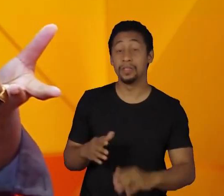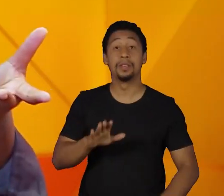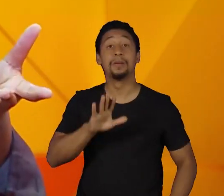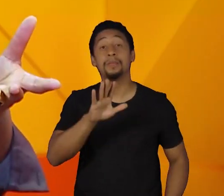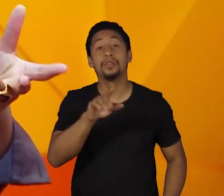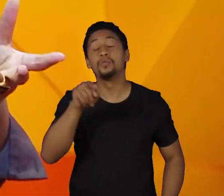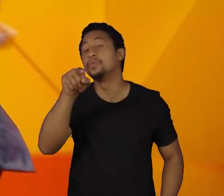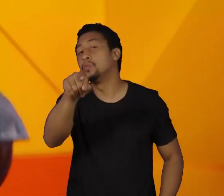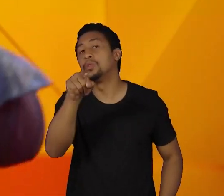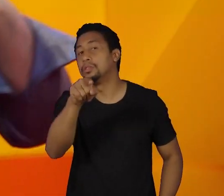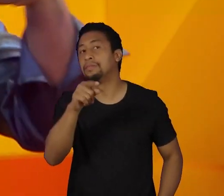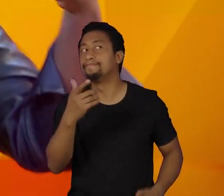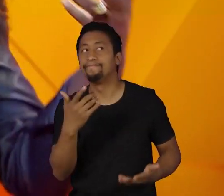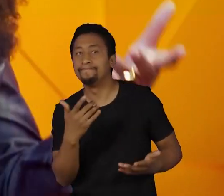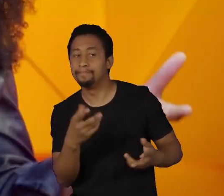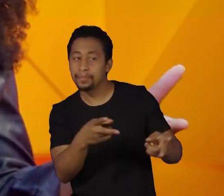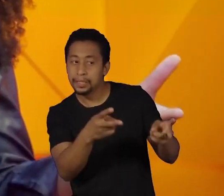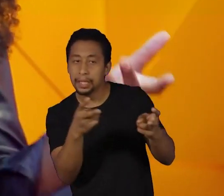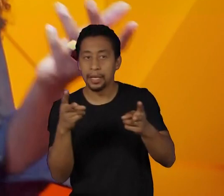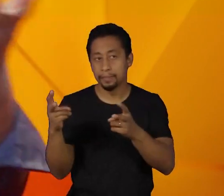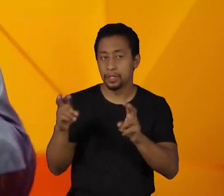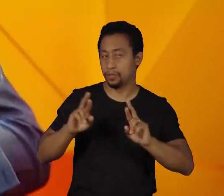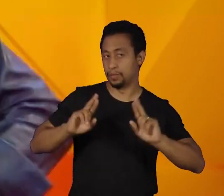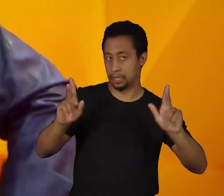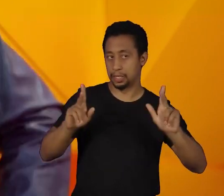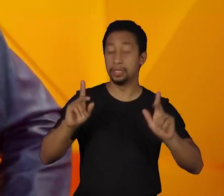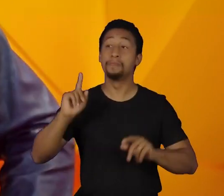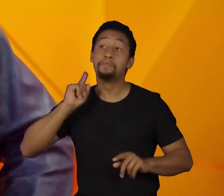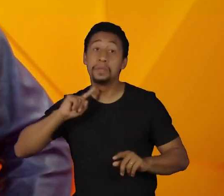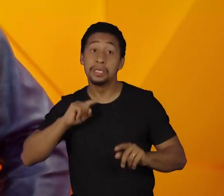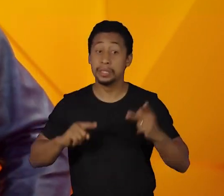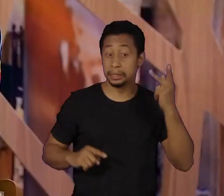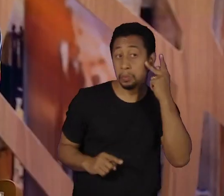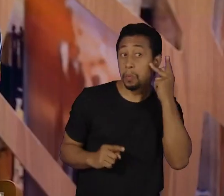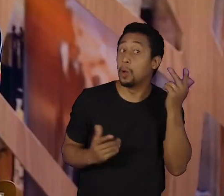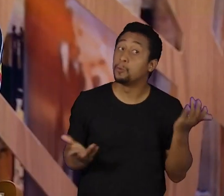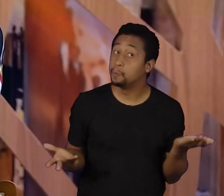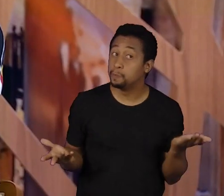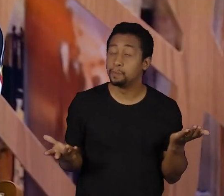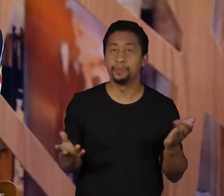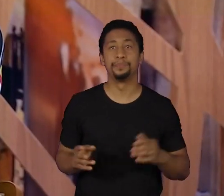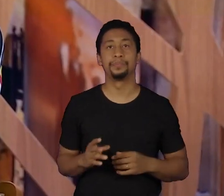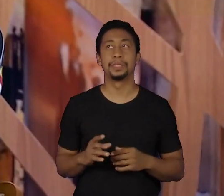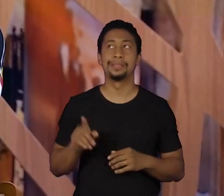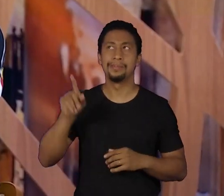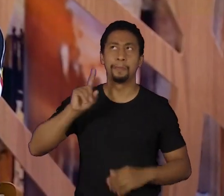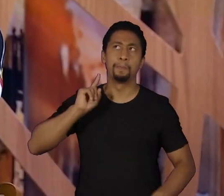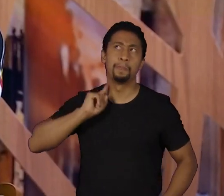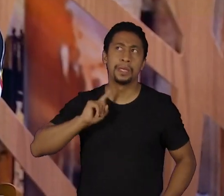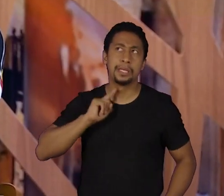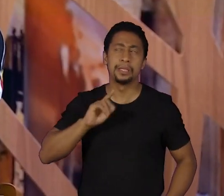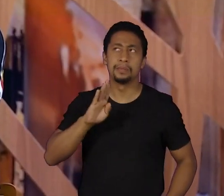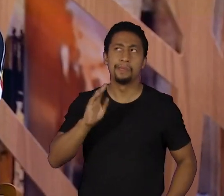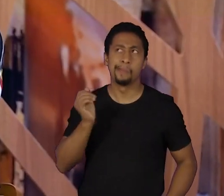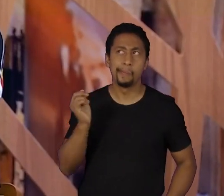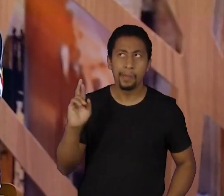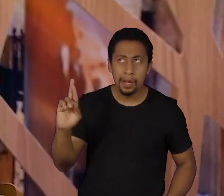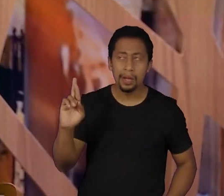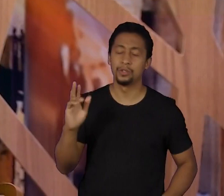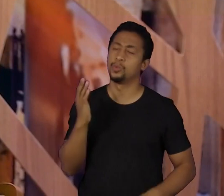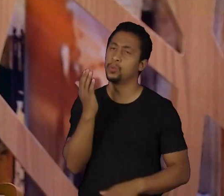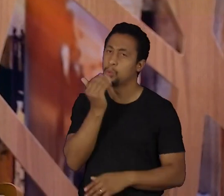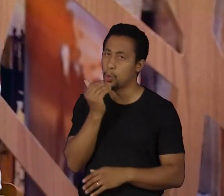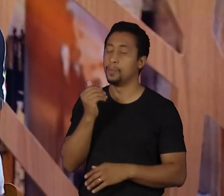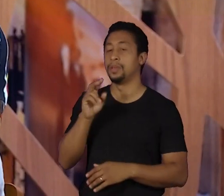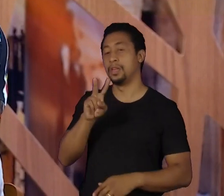enxerga de diferente de comida de boteco de Minas e comida de boteco aqui de São Paulo? Nossa, em Minas, a gente come muito vaca